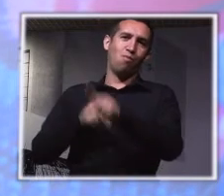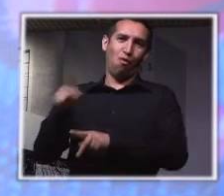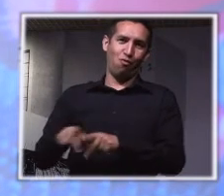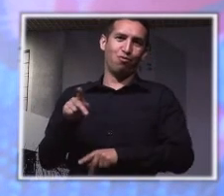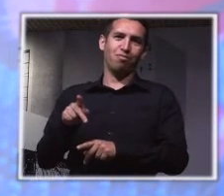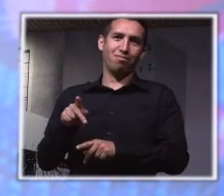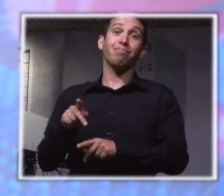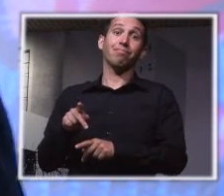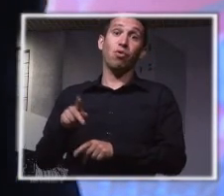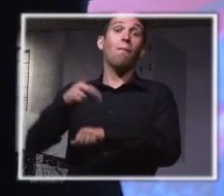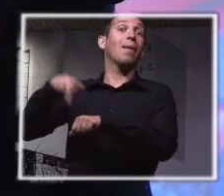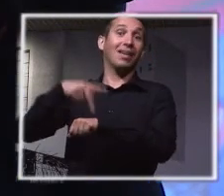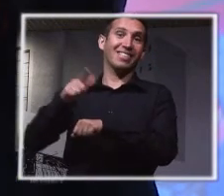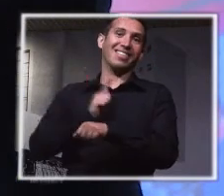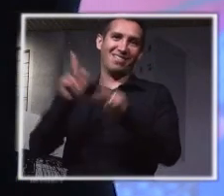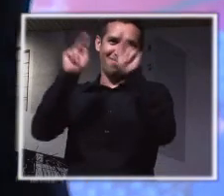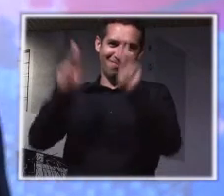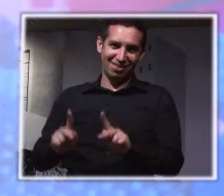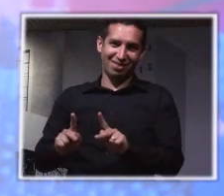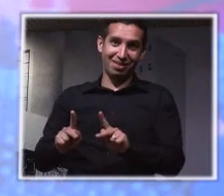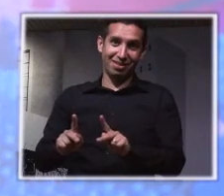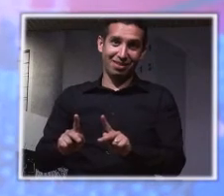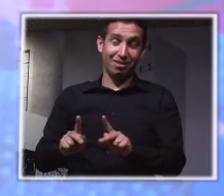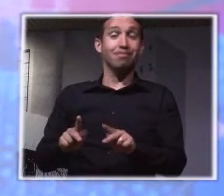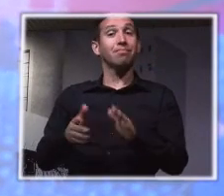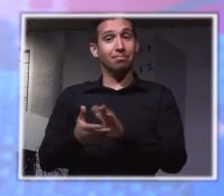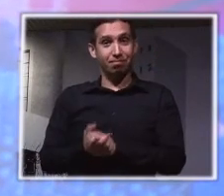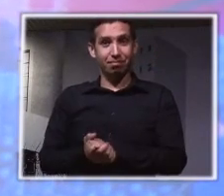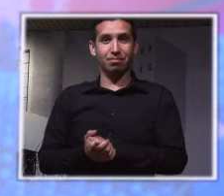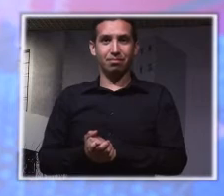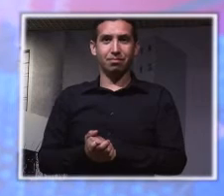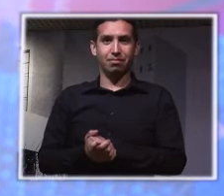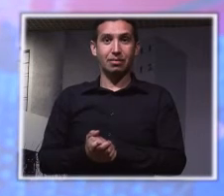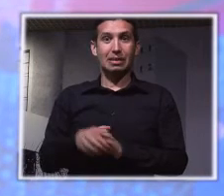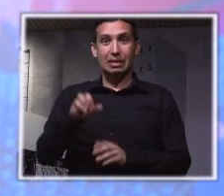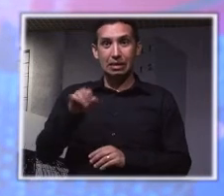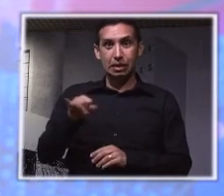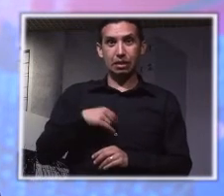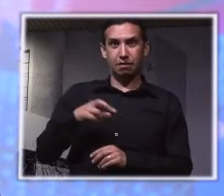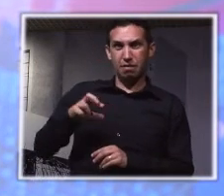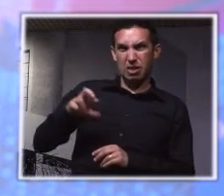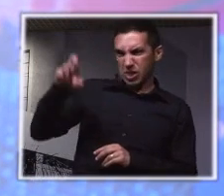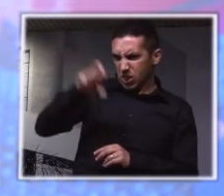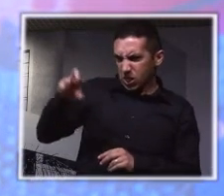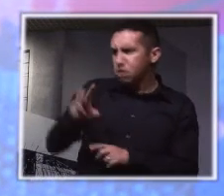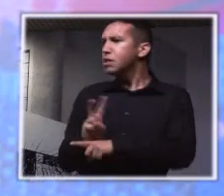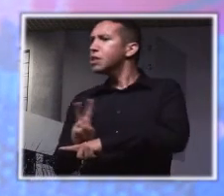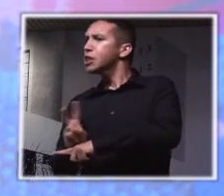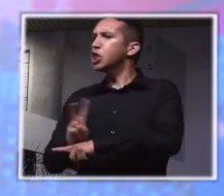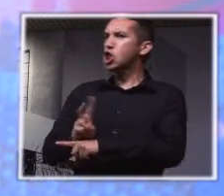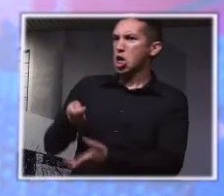Aliás, quanto menor for o tamanho do mecanismo de fiscalização, de inspeção,